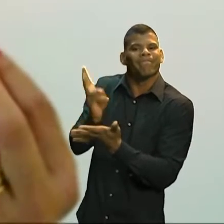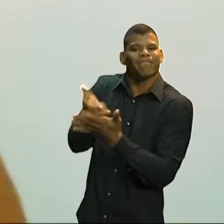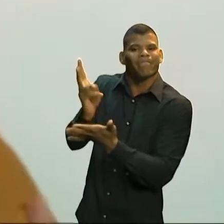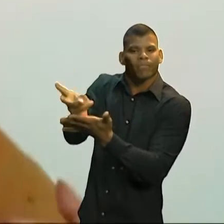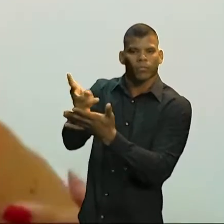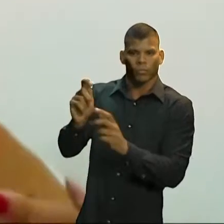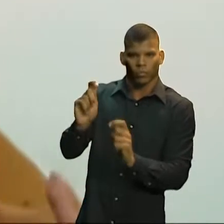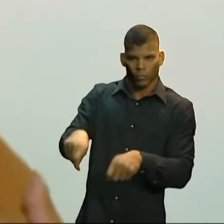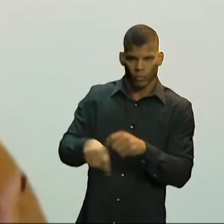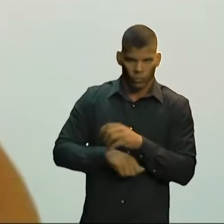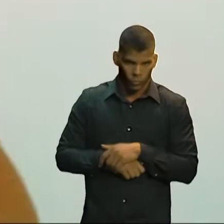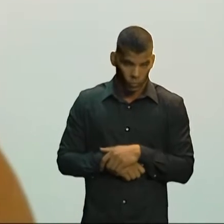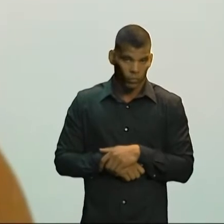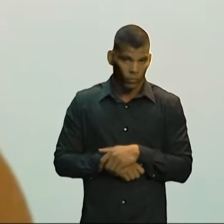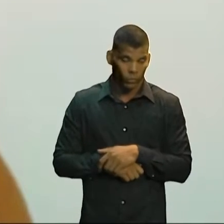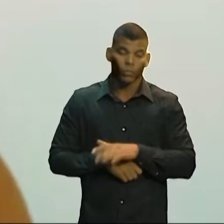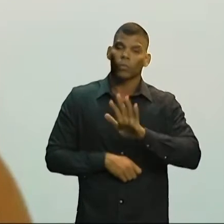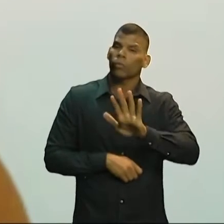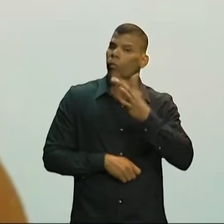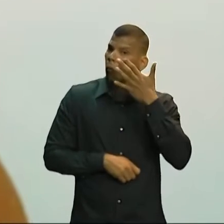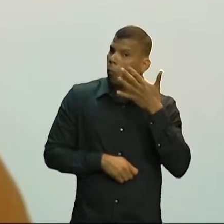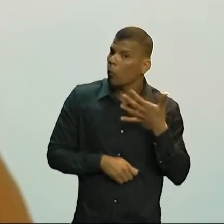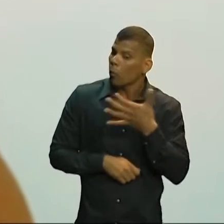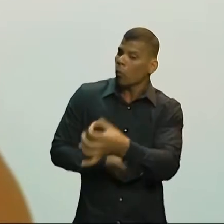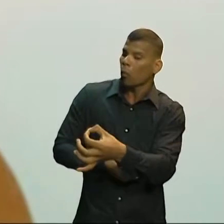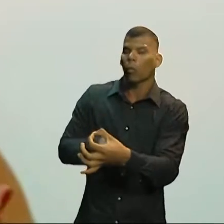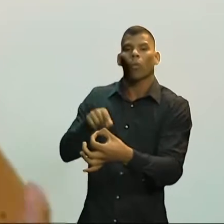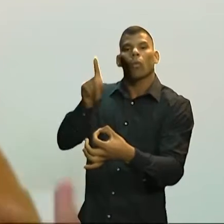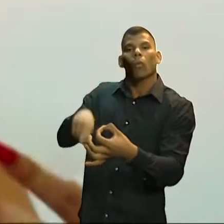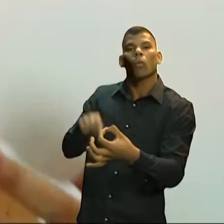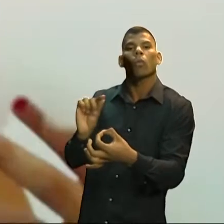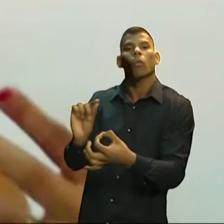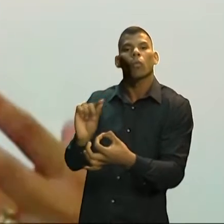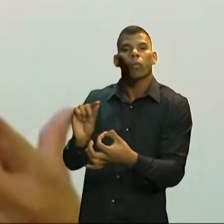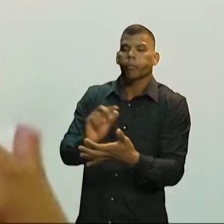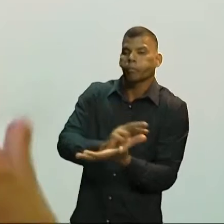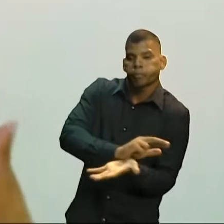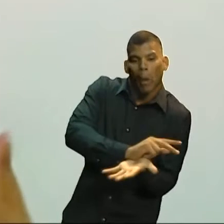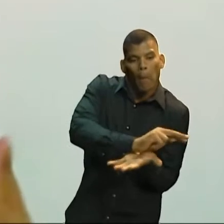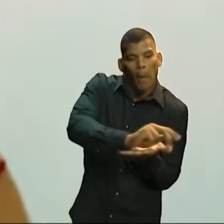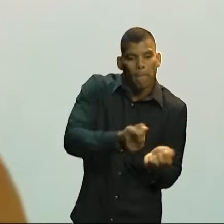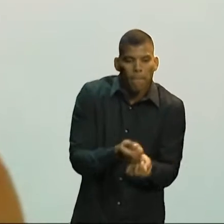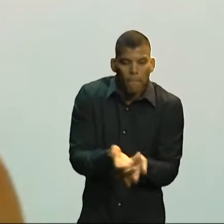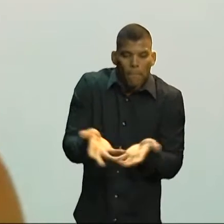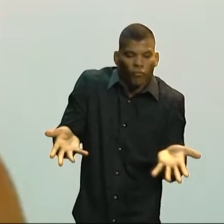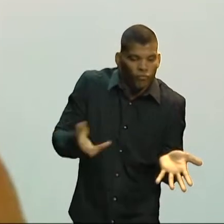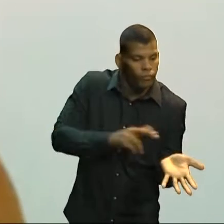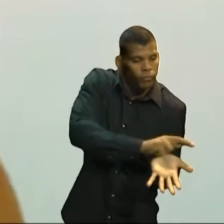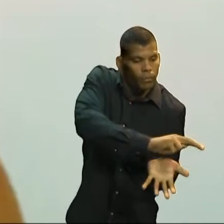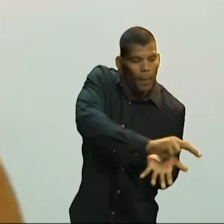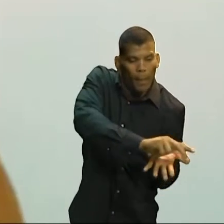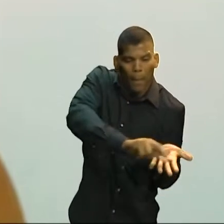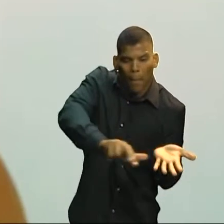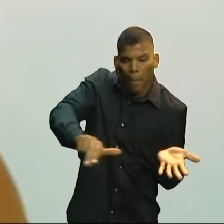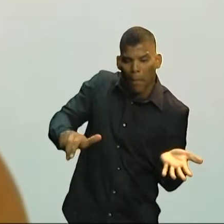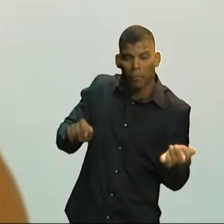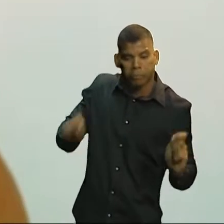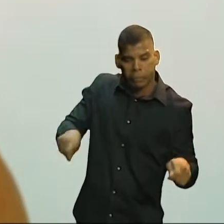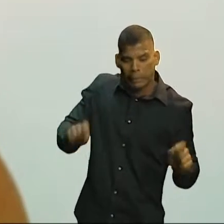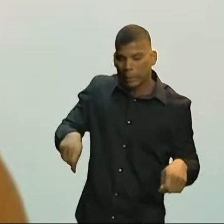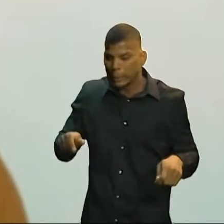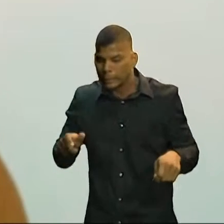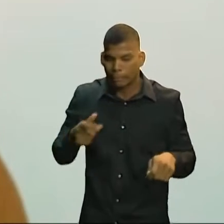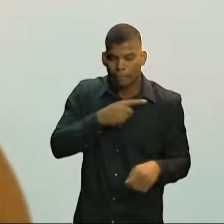linear. Então, olhar para isso é olhar para as diversas possibilidades que um aluno pode ter no